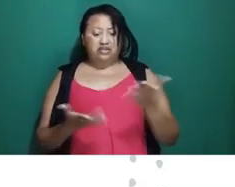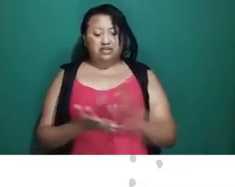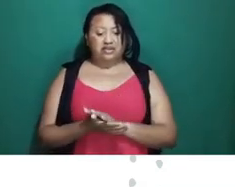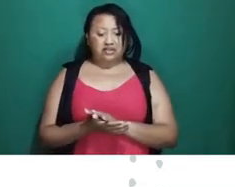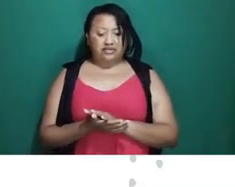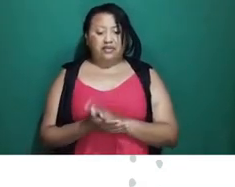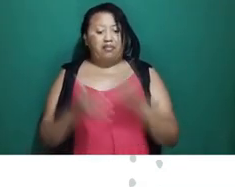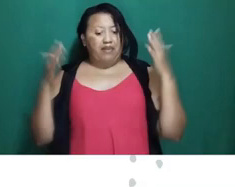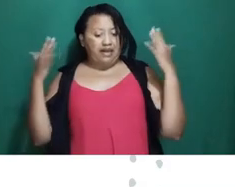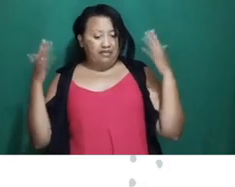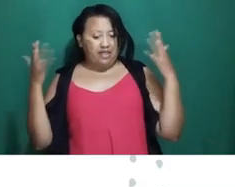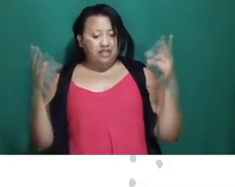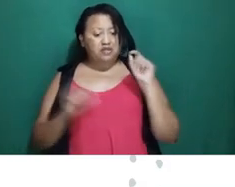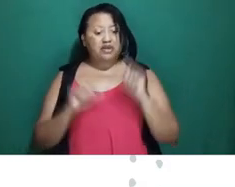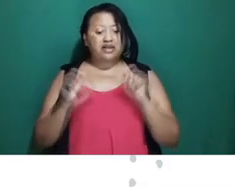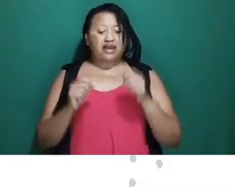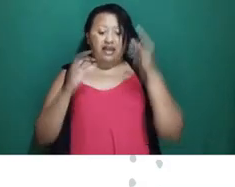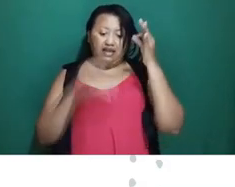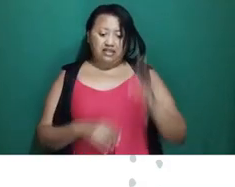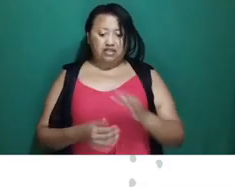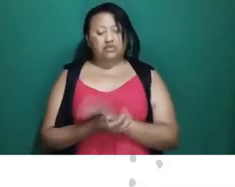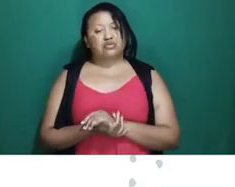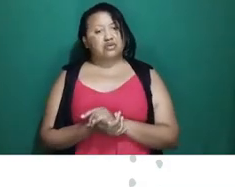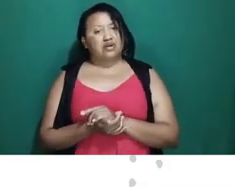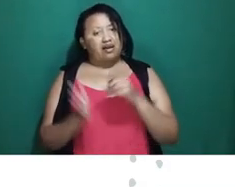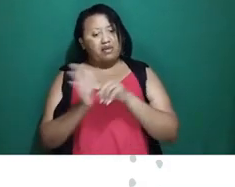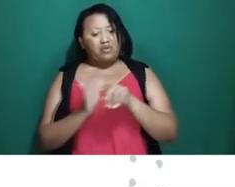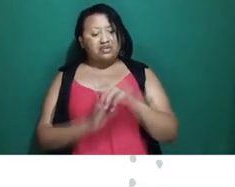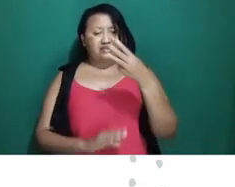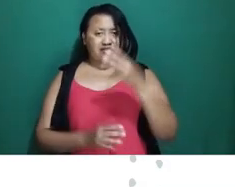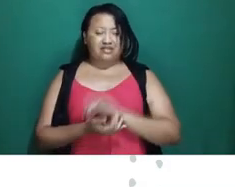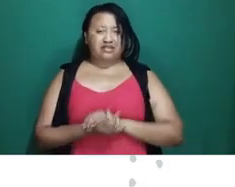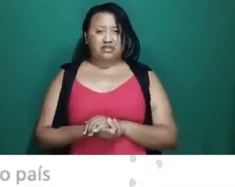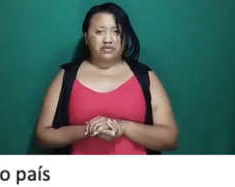Parabéns para quem acertou essa questão